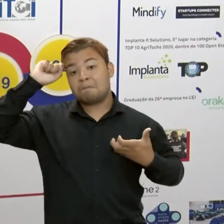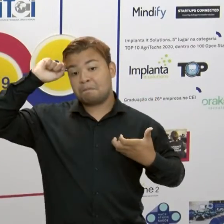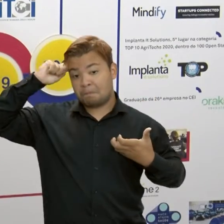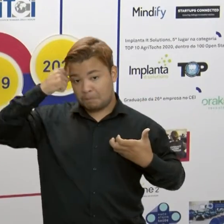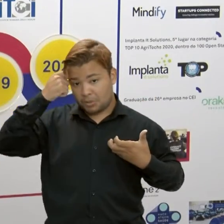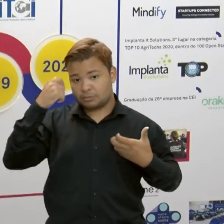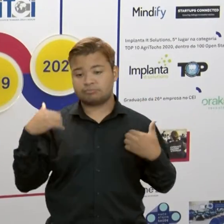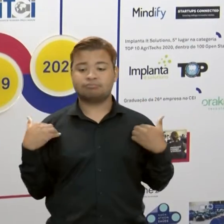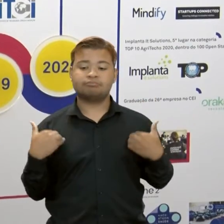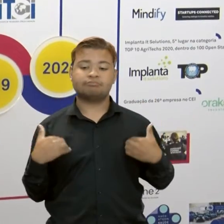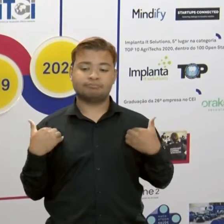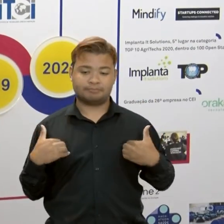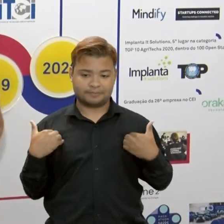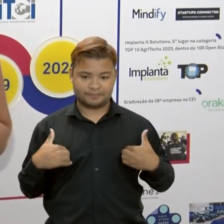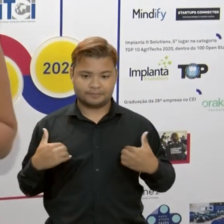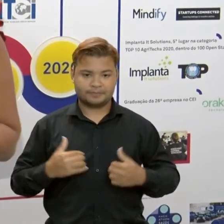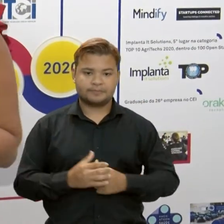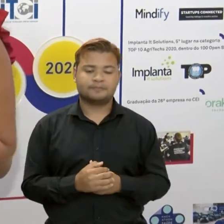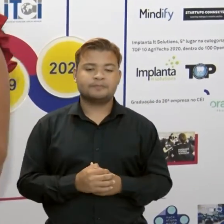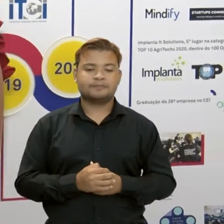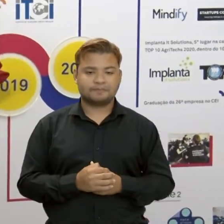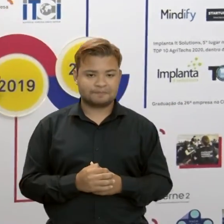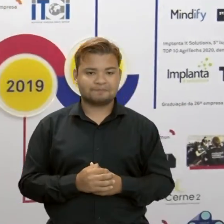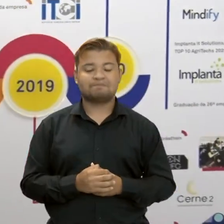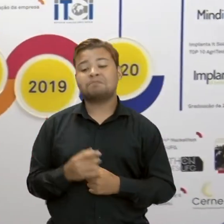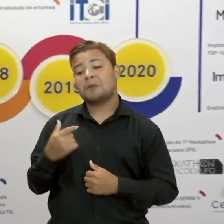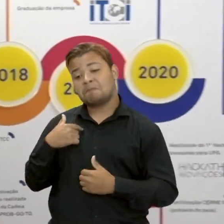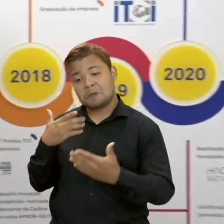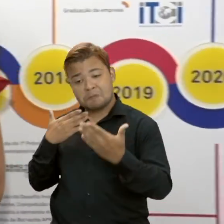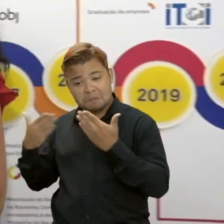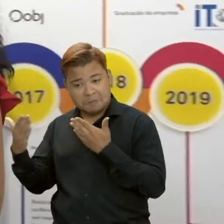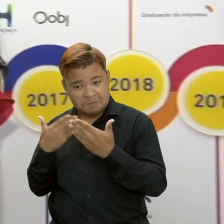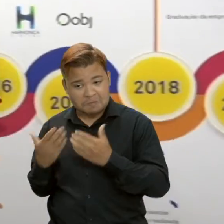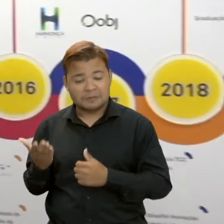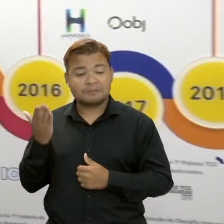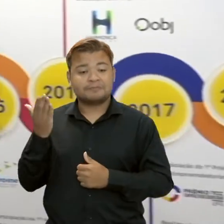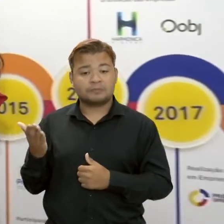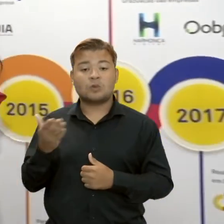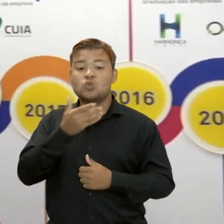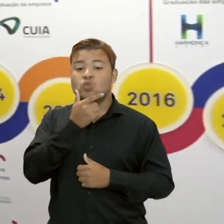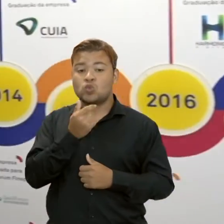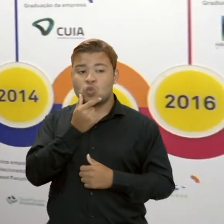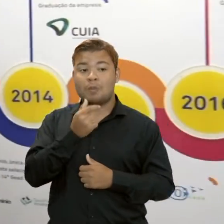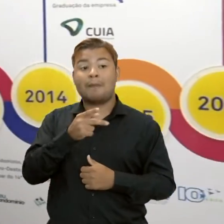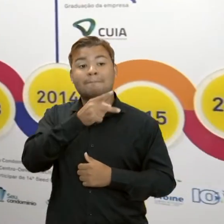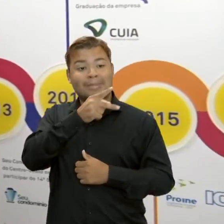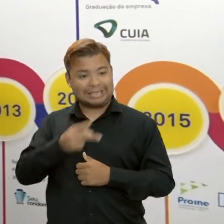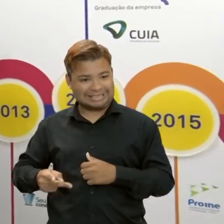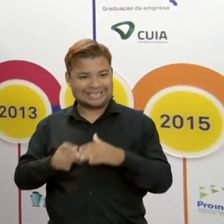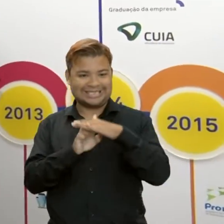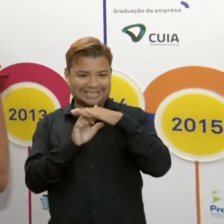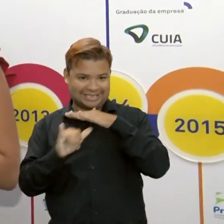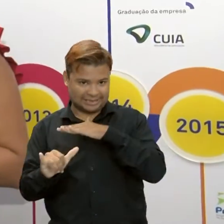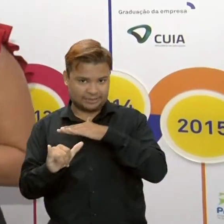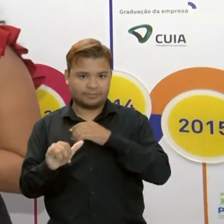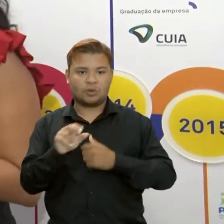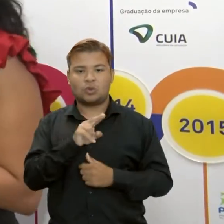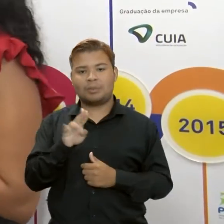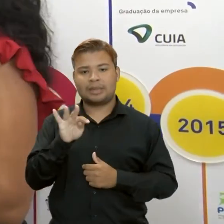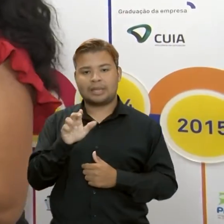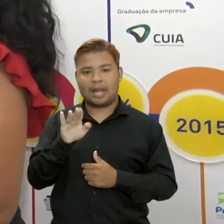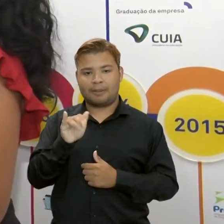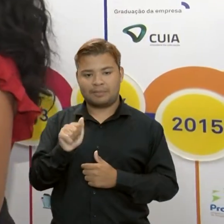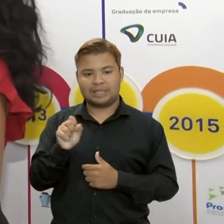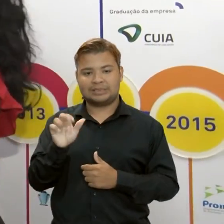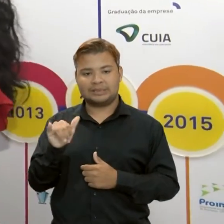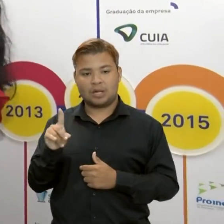cacheados logo abaixo dos ombros. E nós vamos conversar aqui com o presidente dessa startup, que é a Tábia Saúde, e